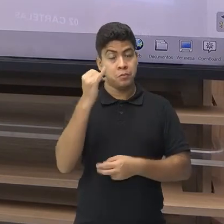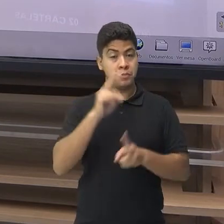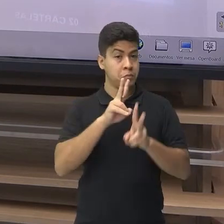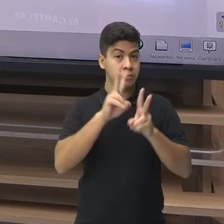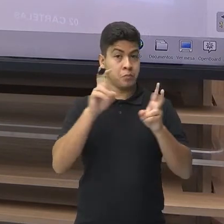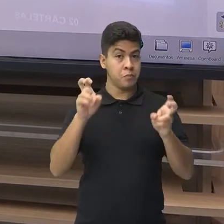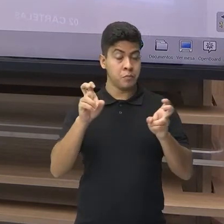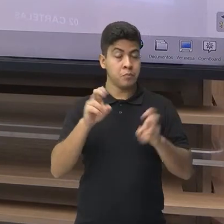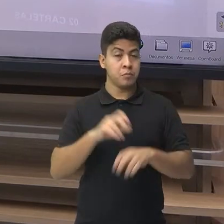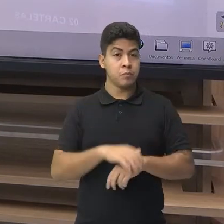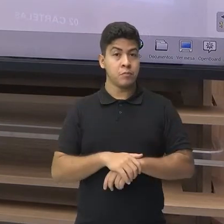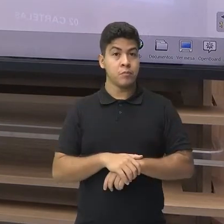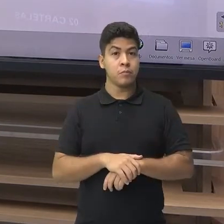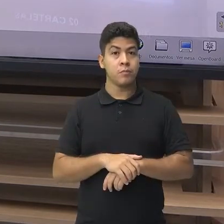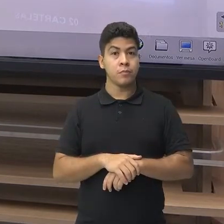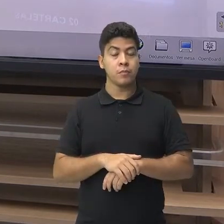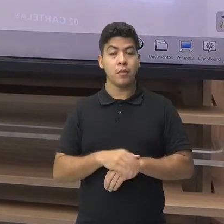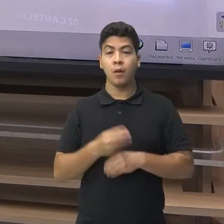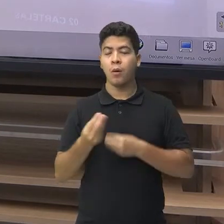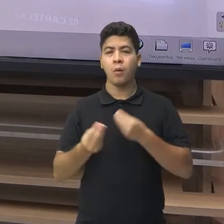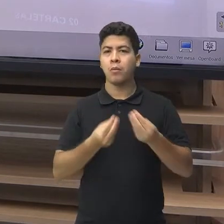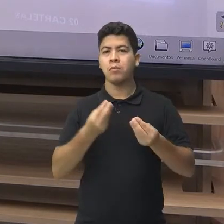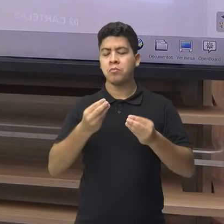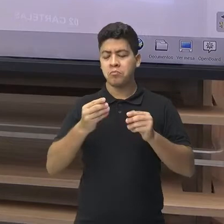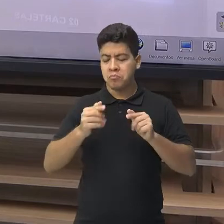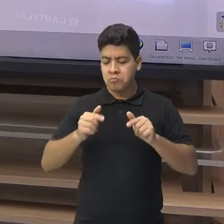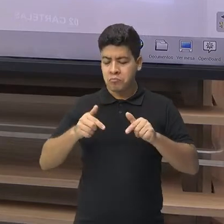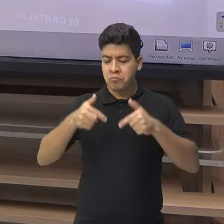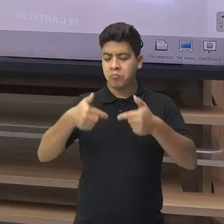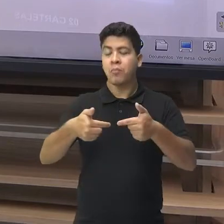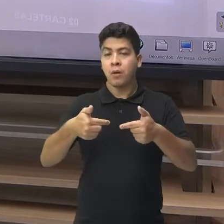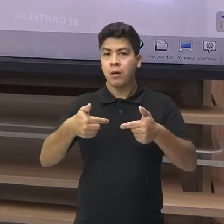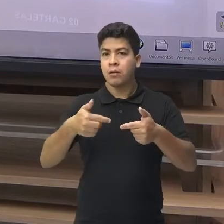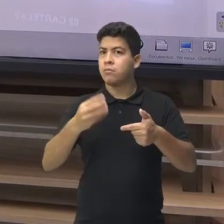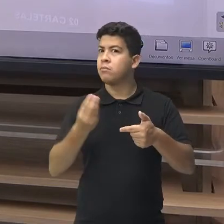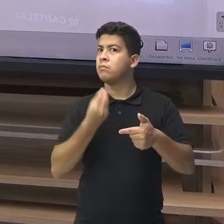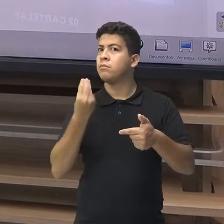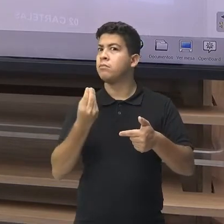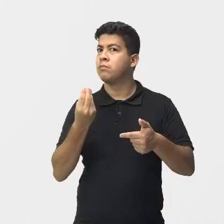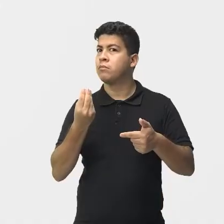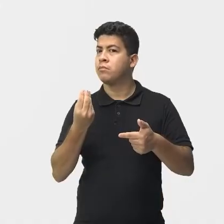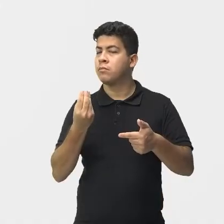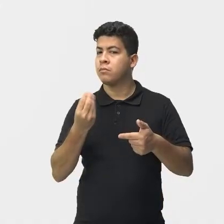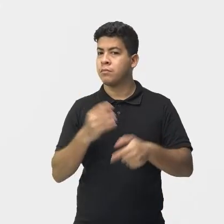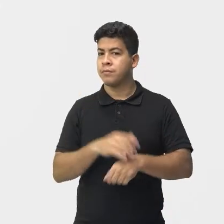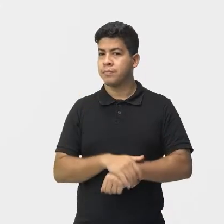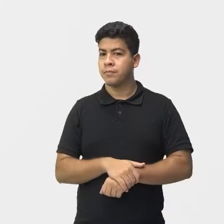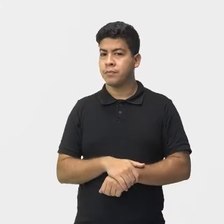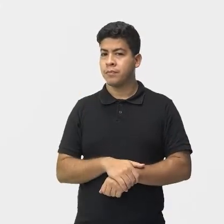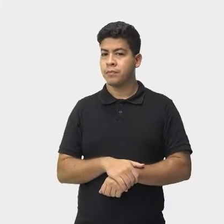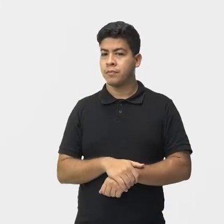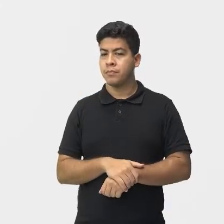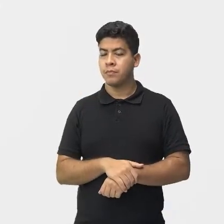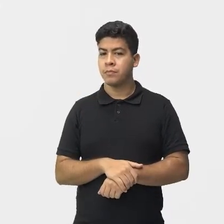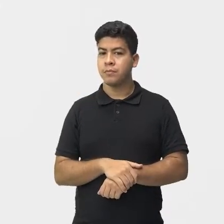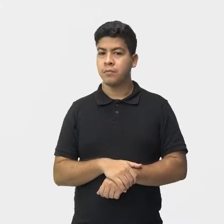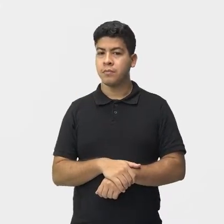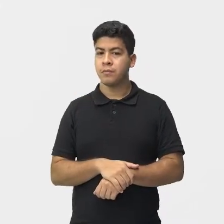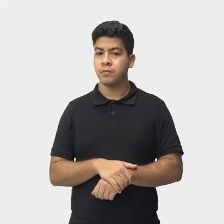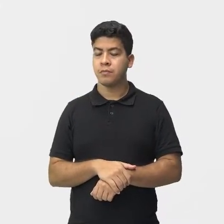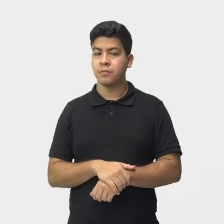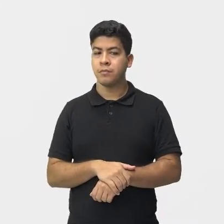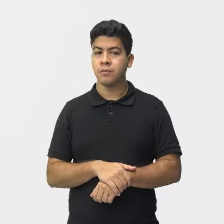é o trabalho realizado pelo gás, o trabalho numa transformação termodinâmica, tá certo? E aí,